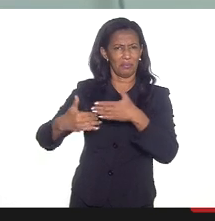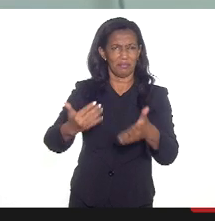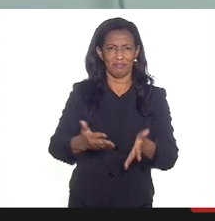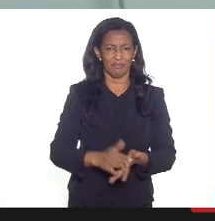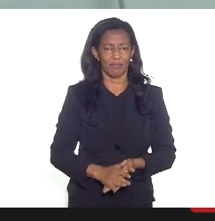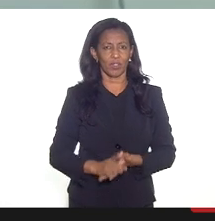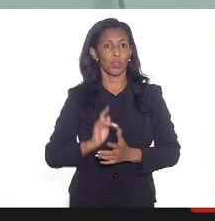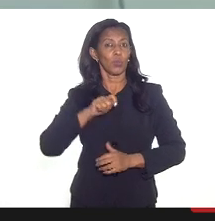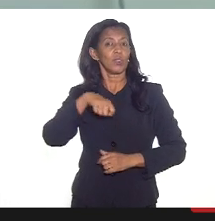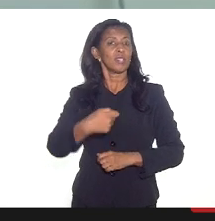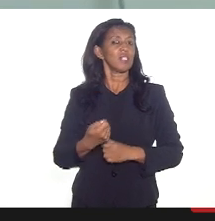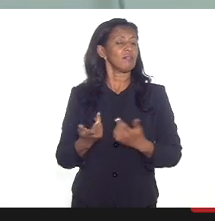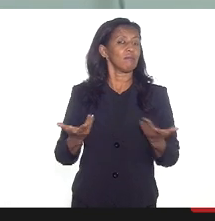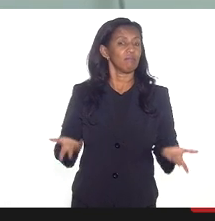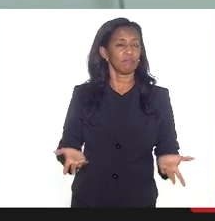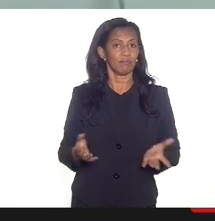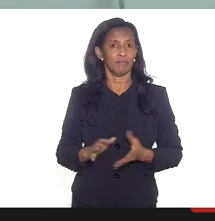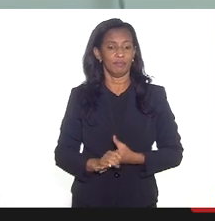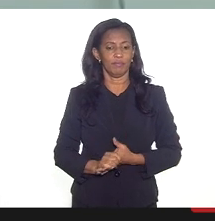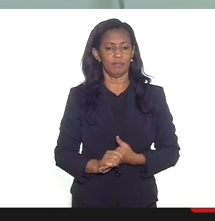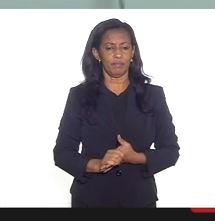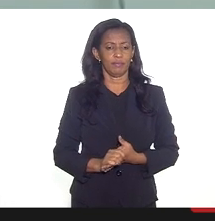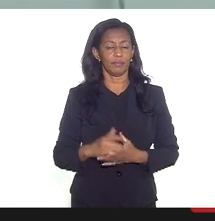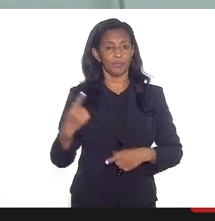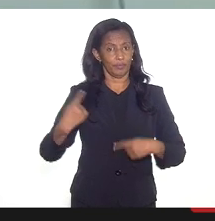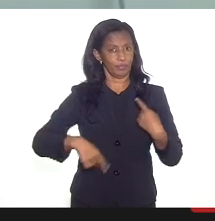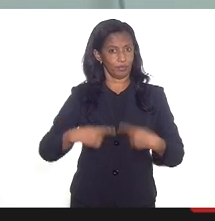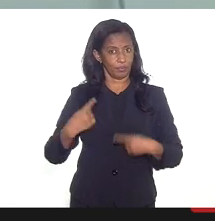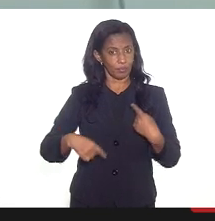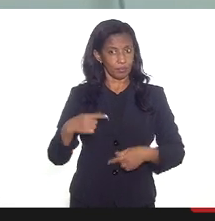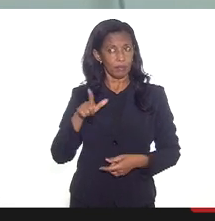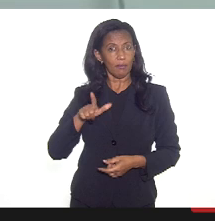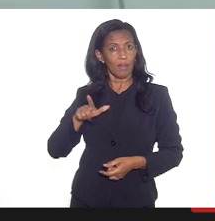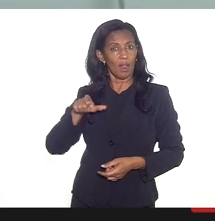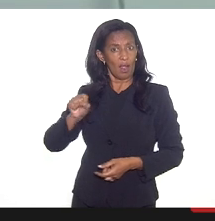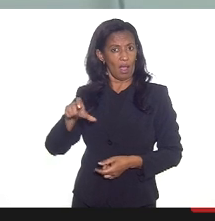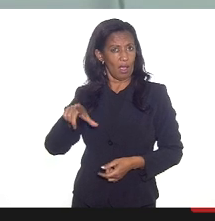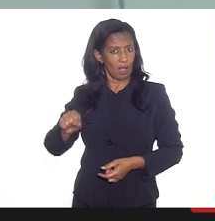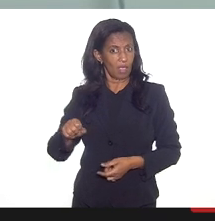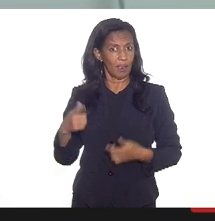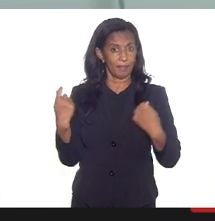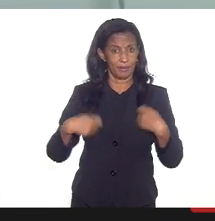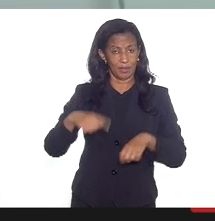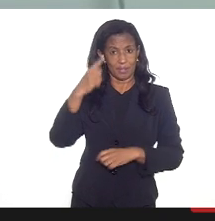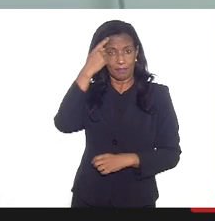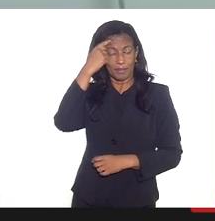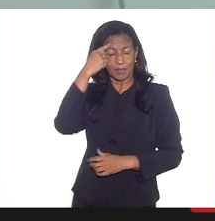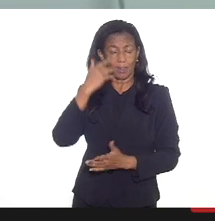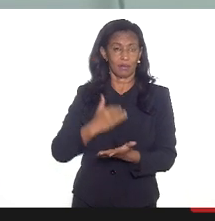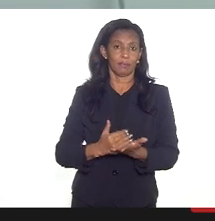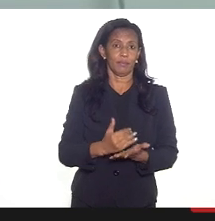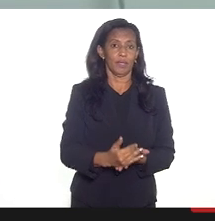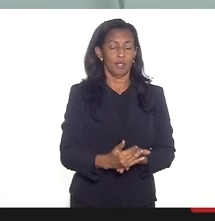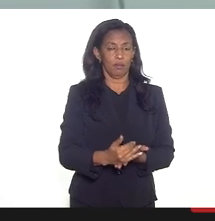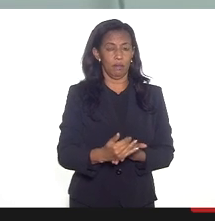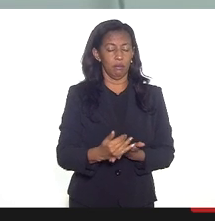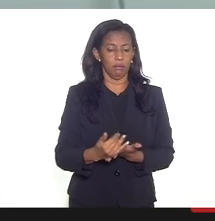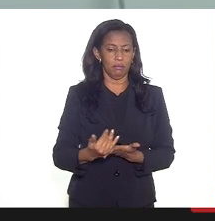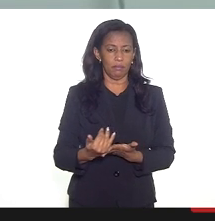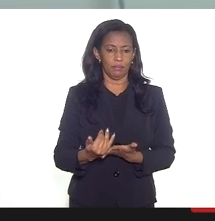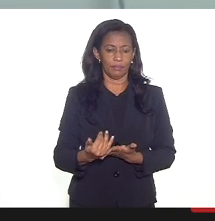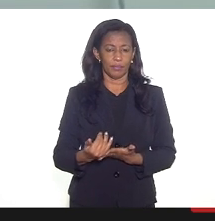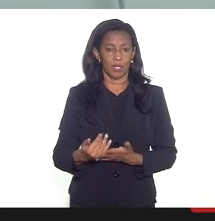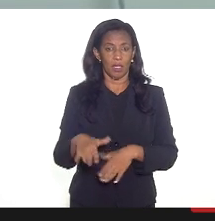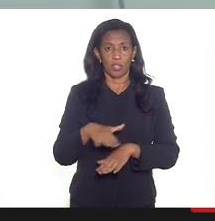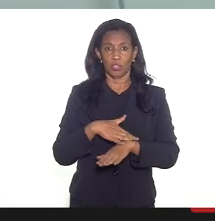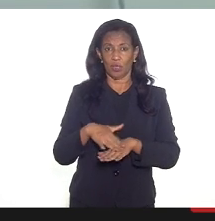O que significa dizer que as políticas para as lésbicas precisam ser pensadas a partir de uma questão